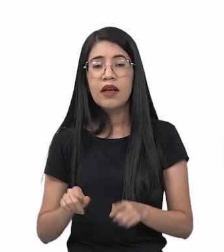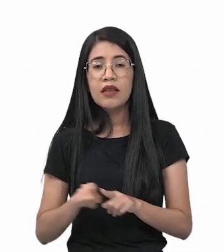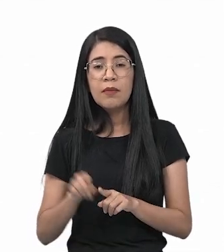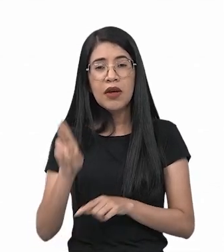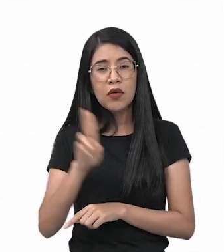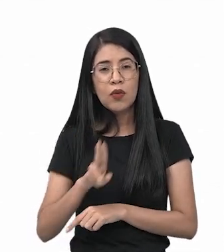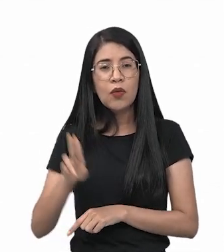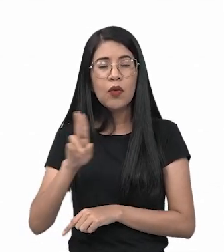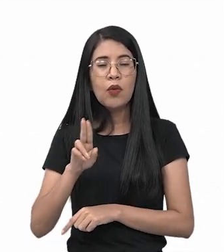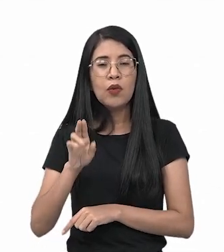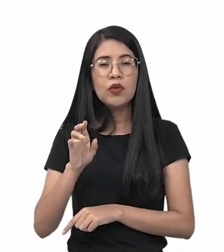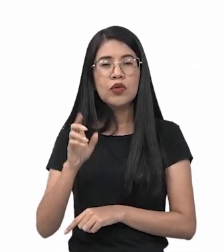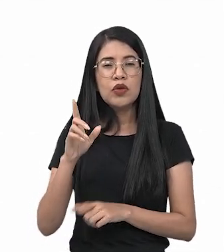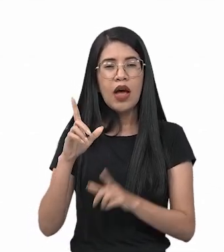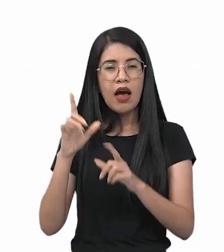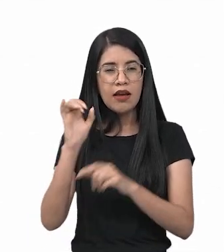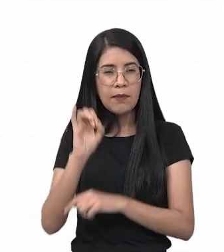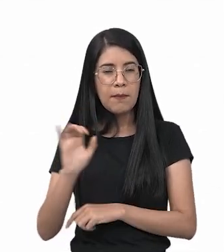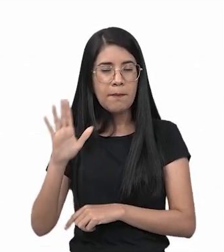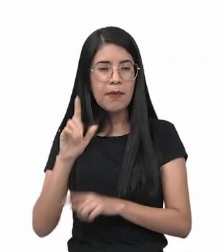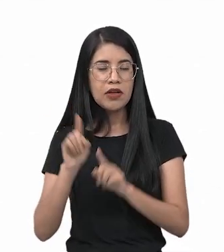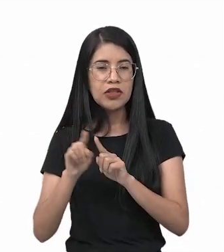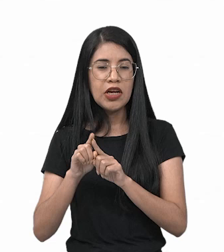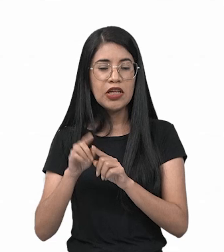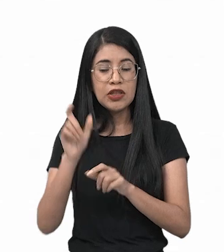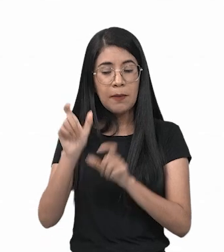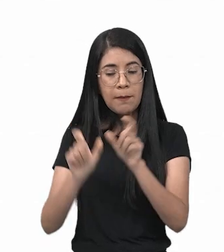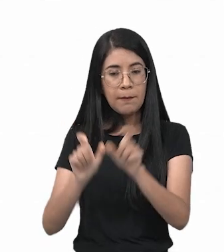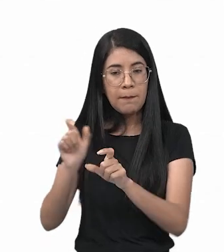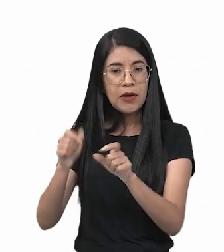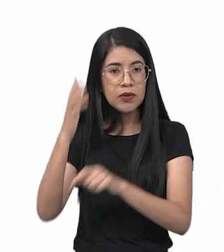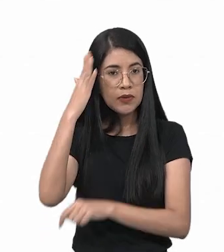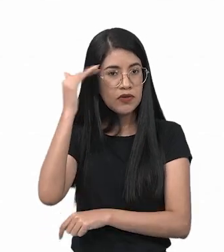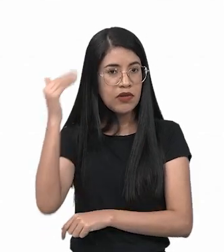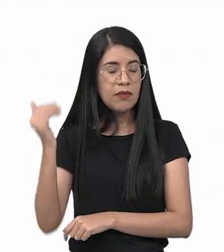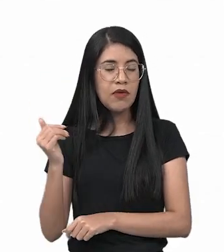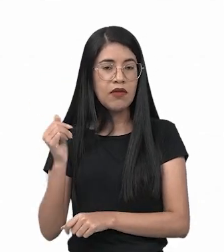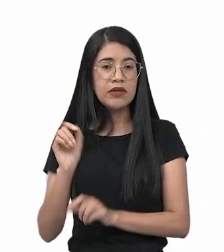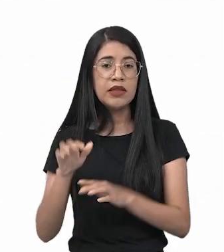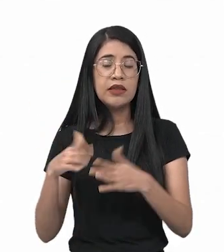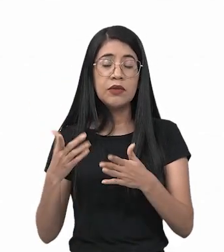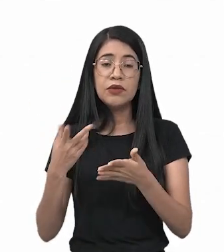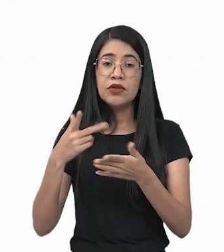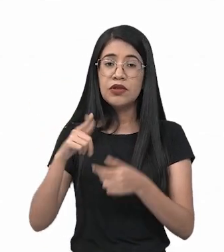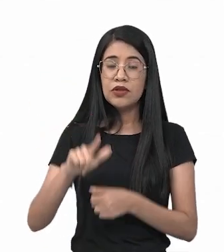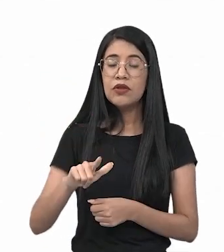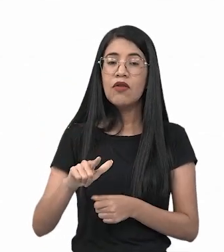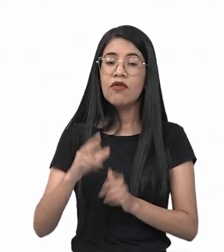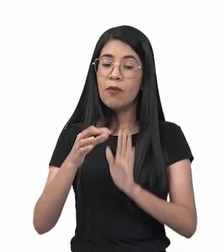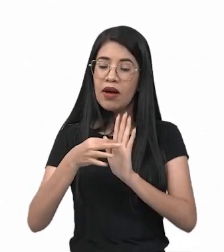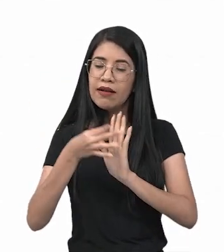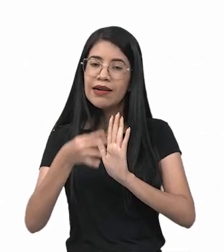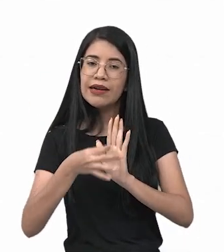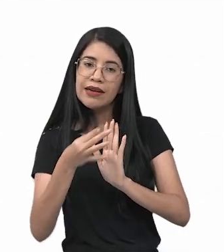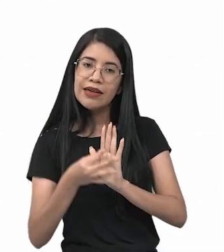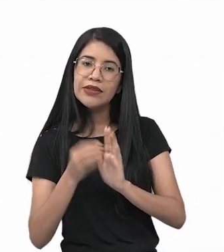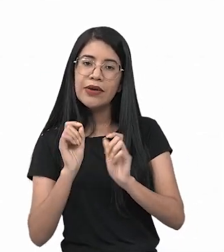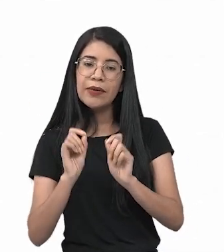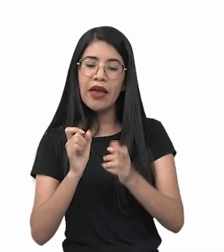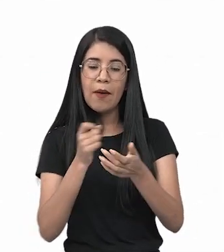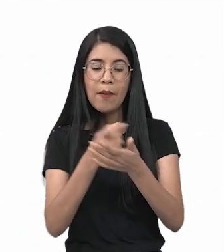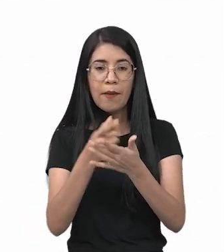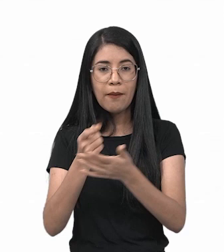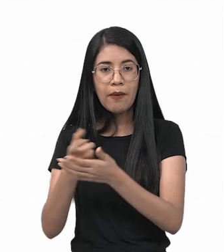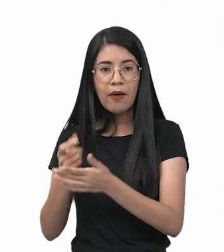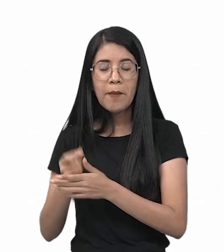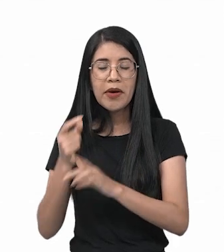de celebridades. Mais uma vez, aí entra a questão da crítica ao consumismo,